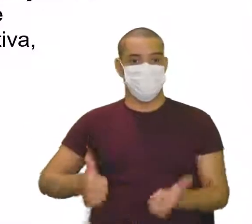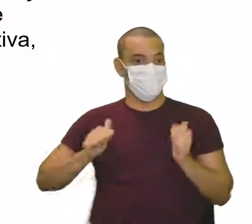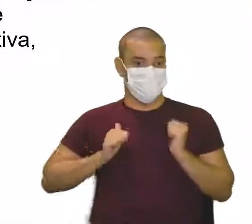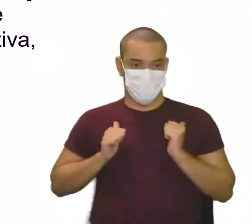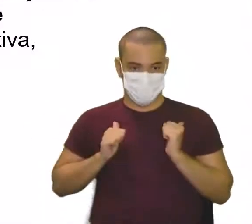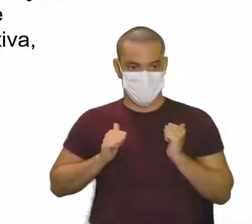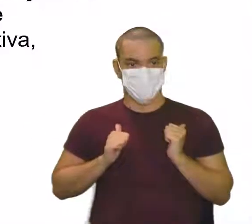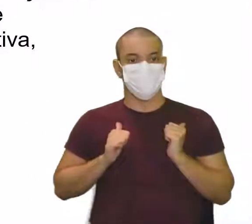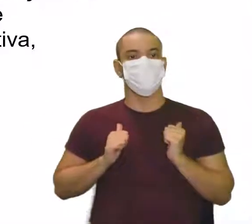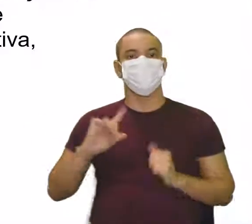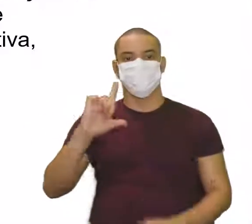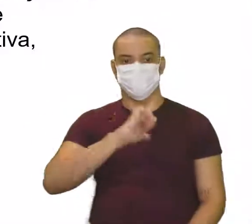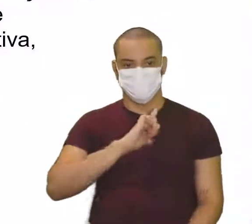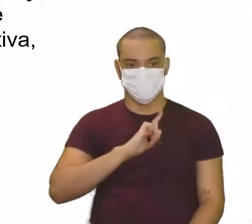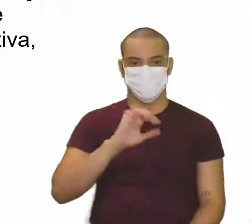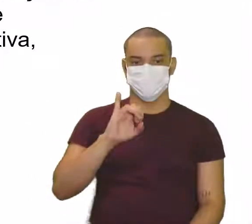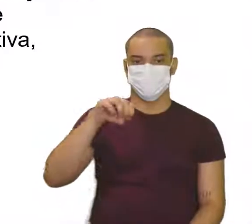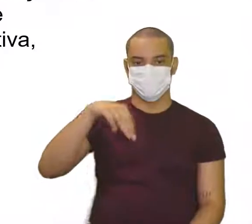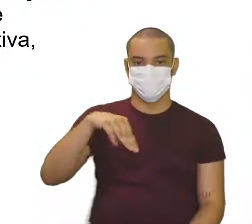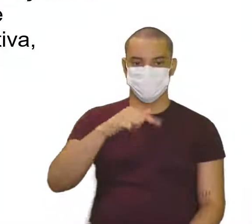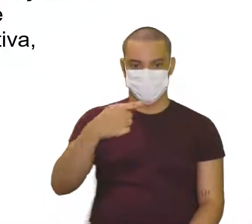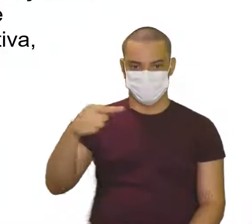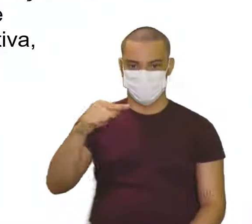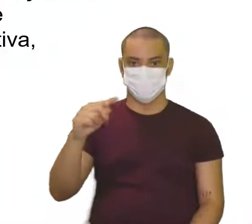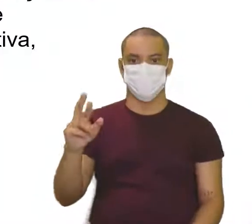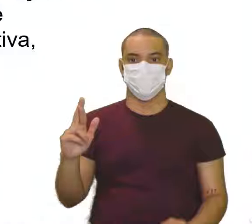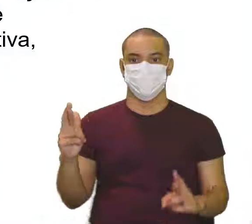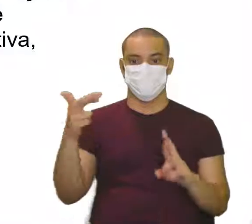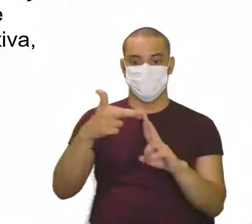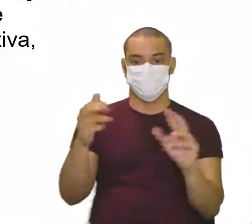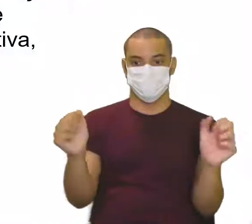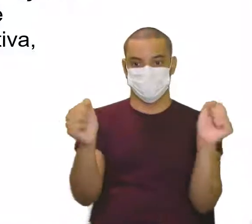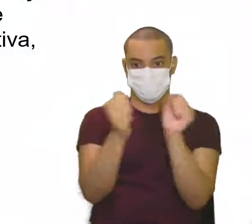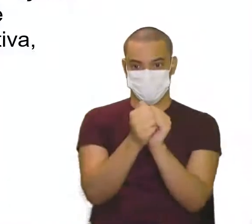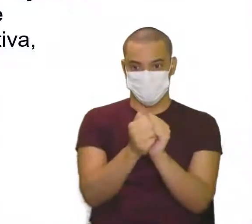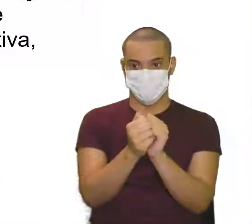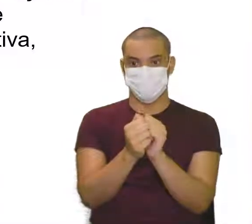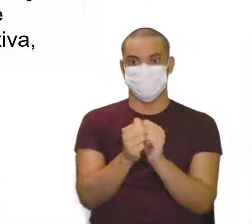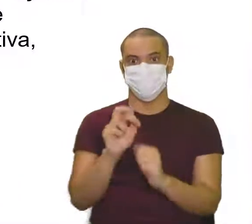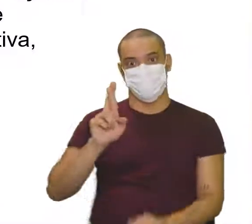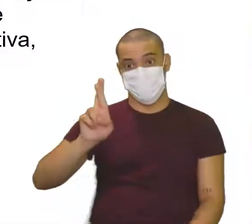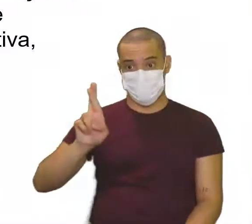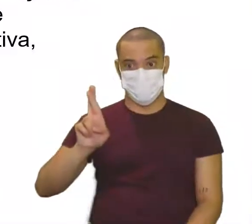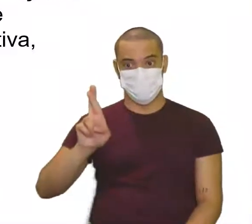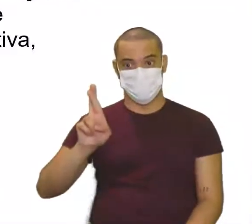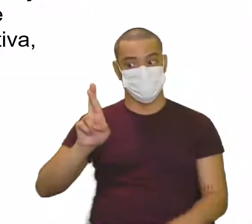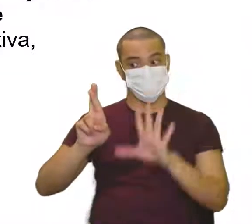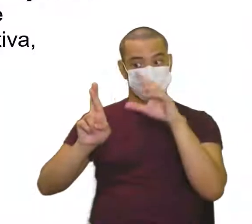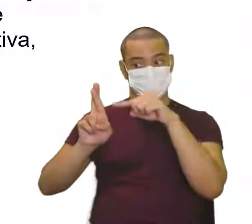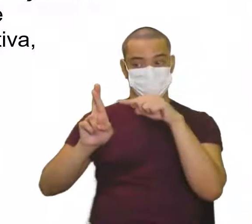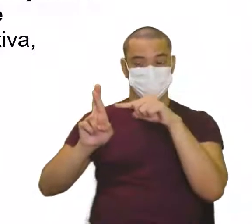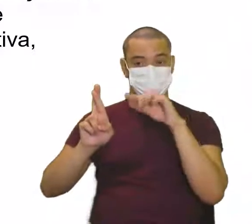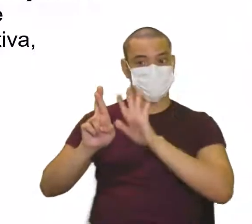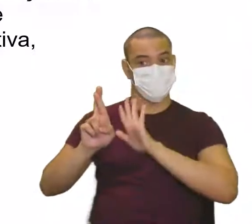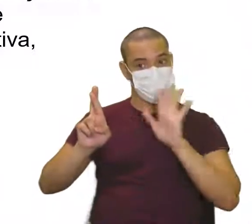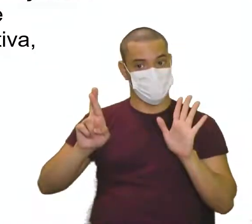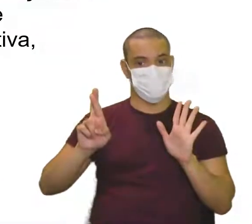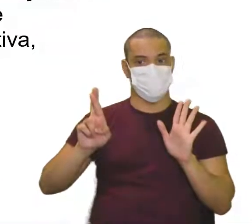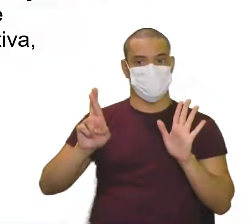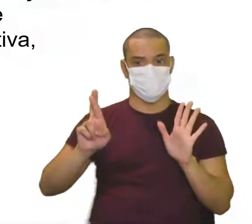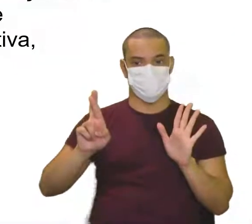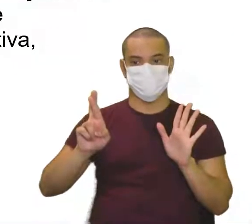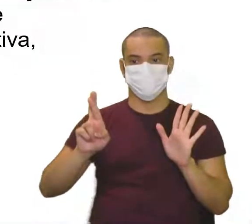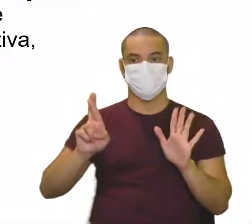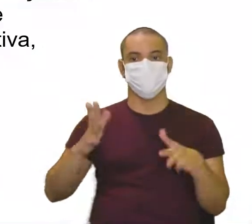lá. Tendo um ímã posto sobre um referencial arbitrário, R, tá? Só um referencial, R de referencial,